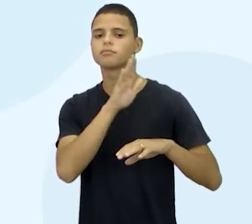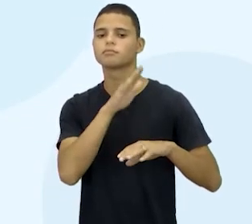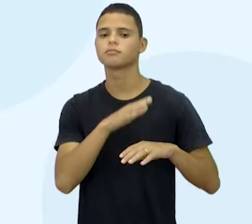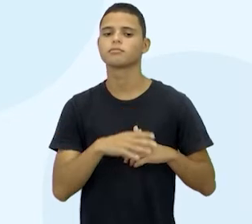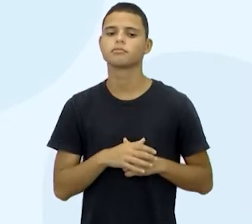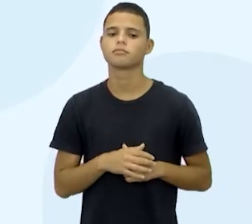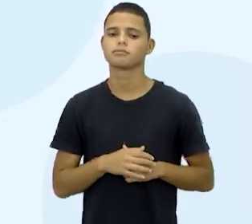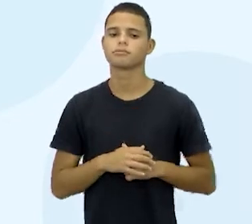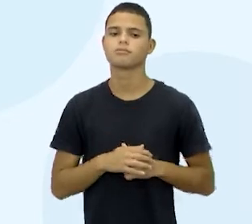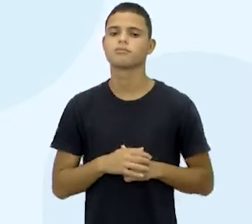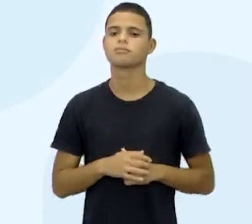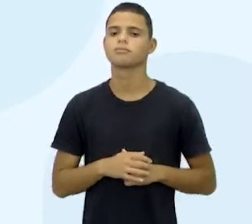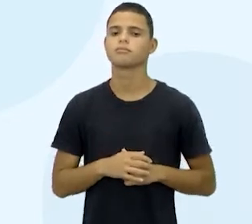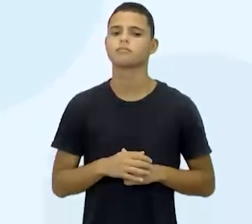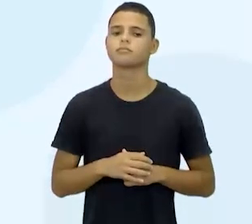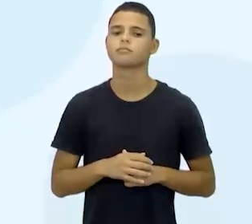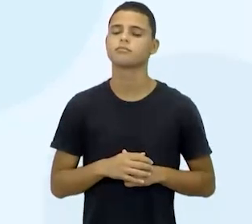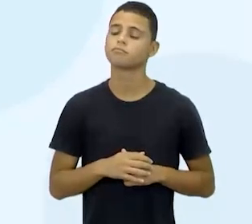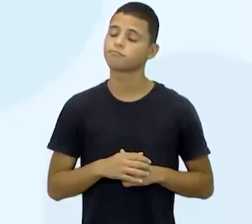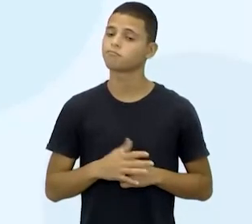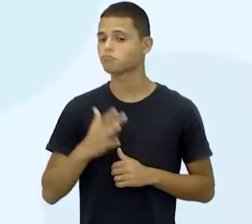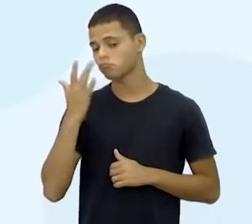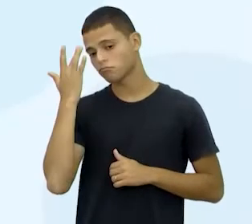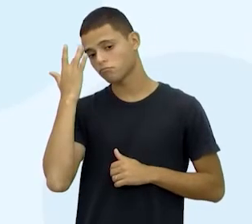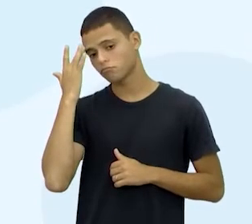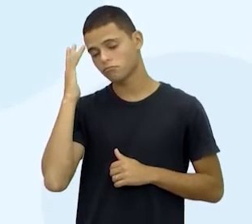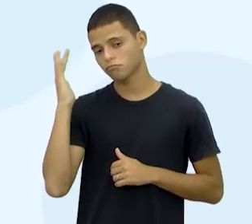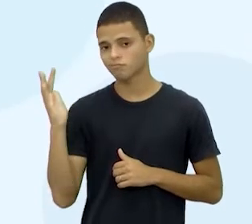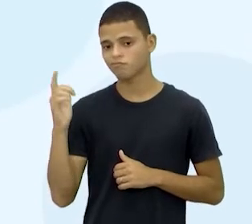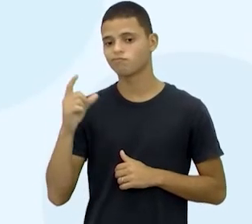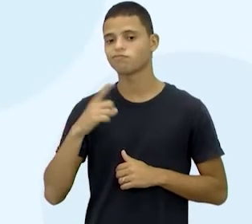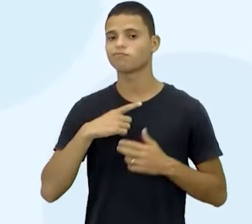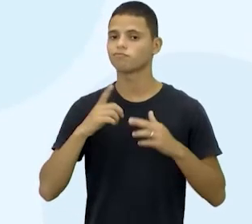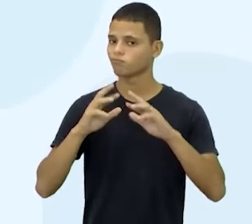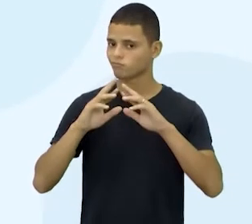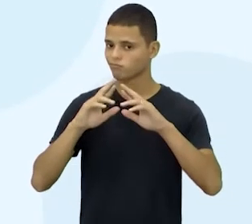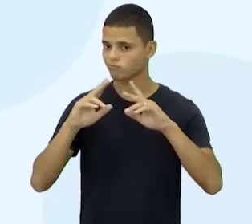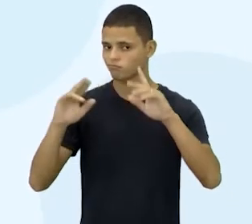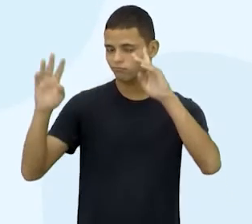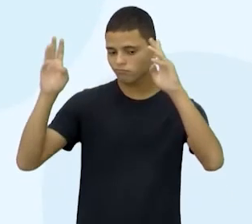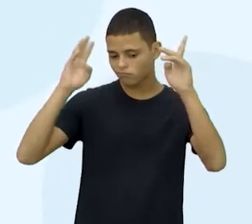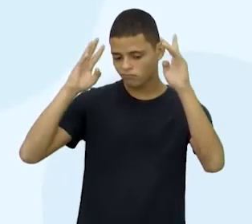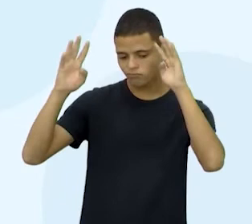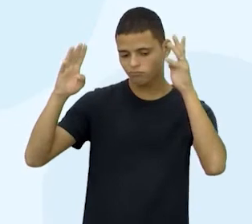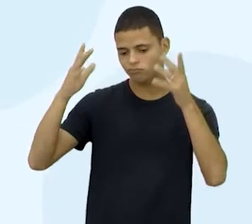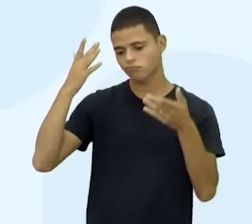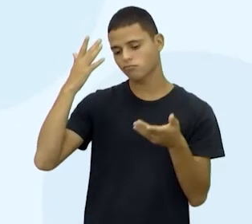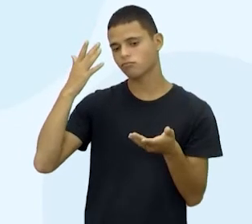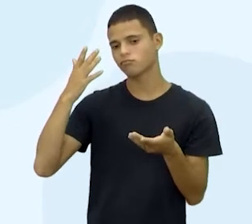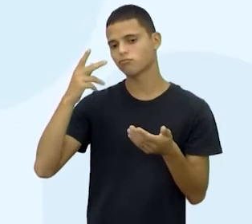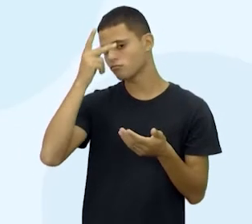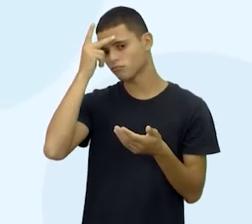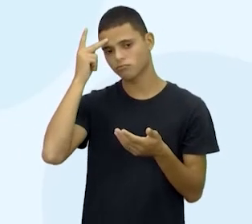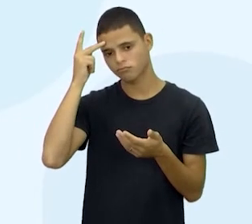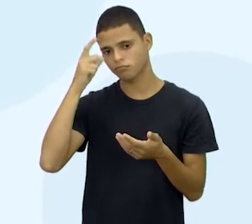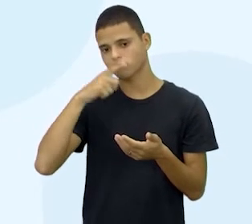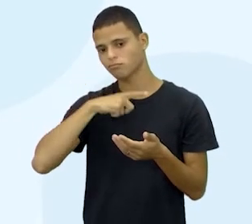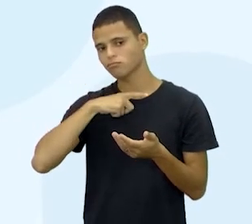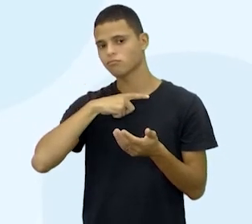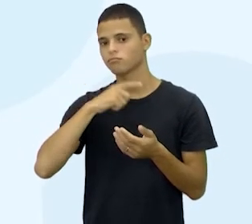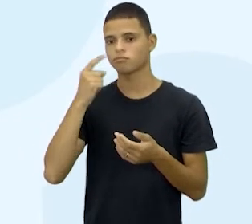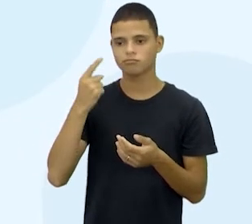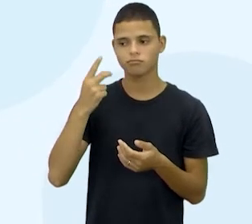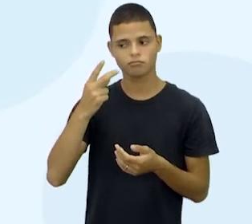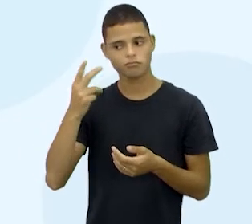frequência? Nossa, eu acho que essa resposta vai aí ter muitas, né, reflexões, pois normalmente o pessoal tem 2, 3, 4 redes